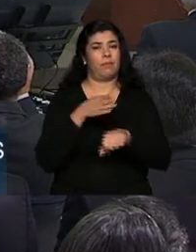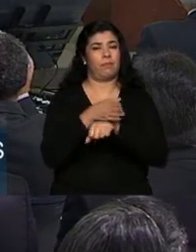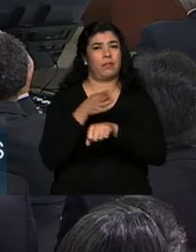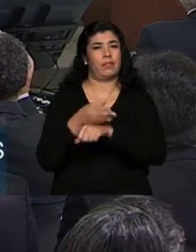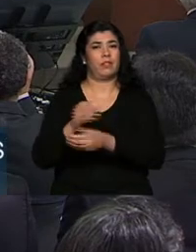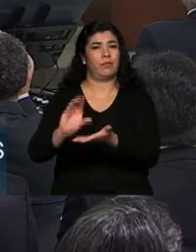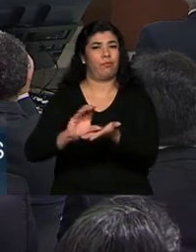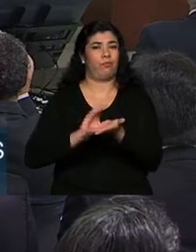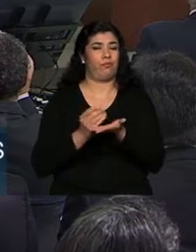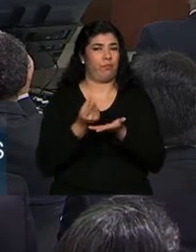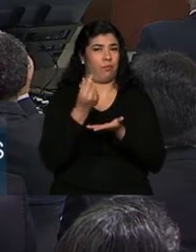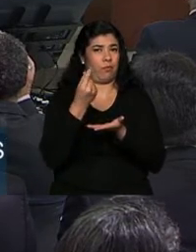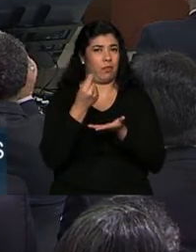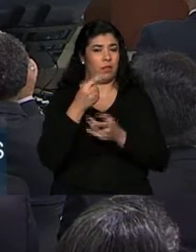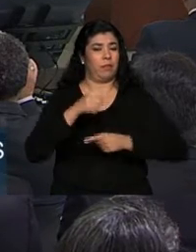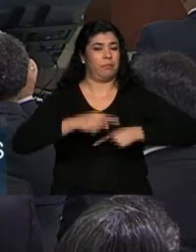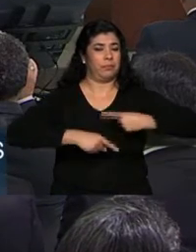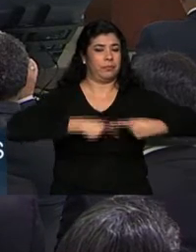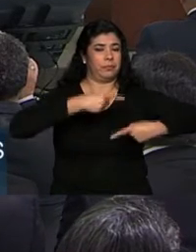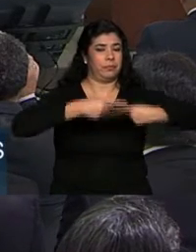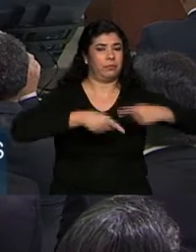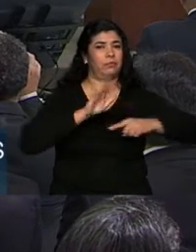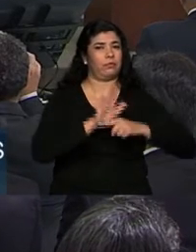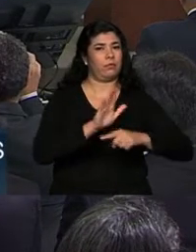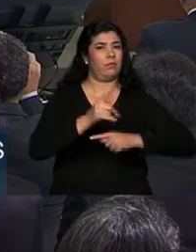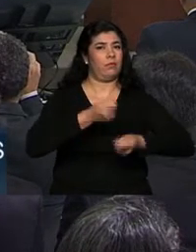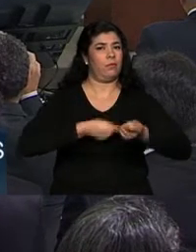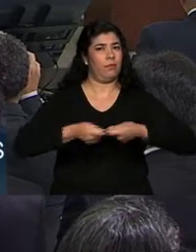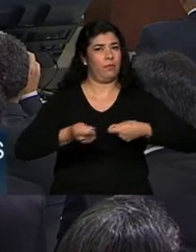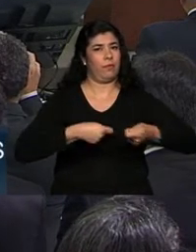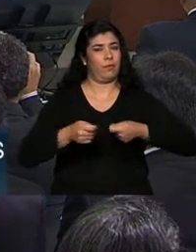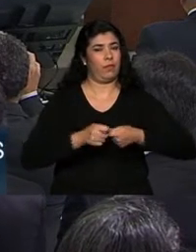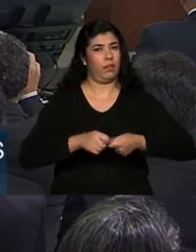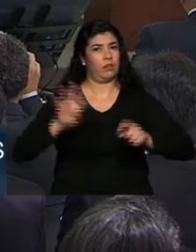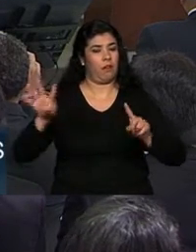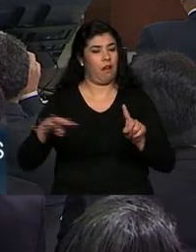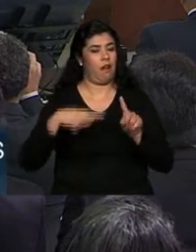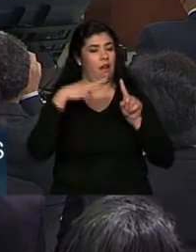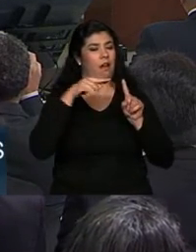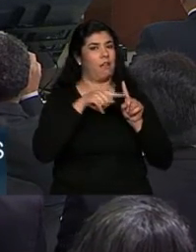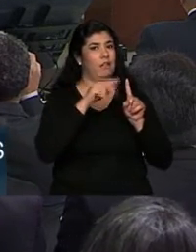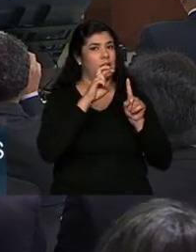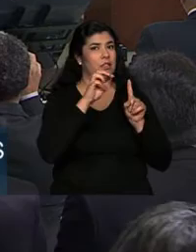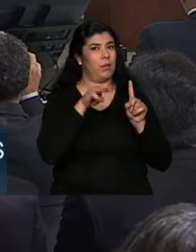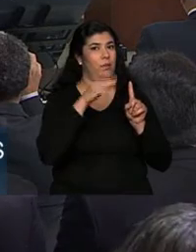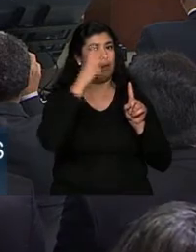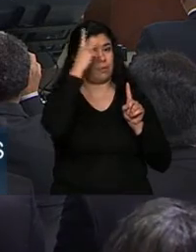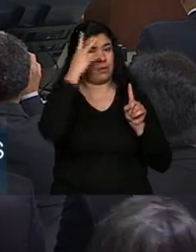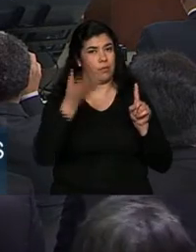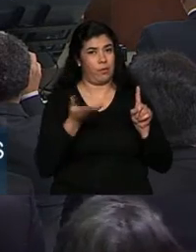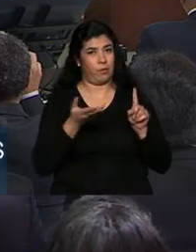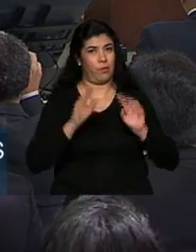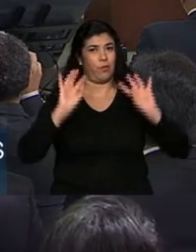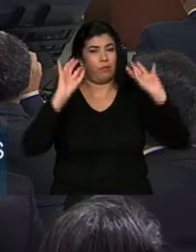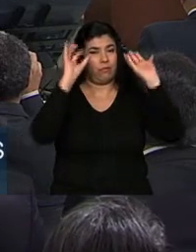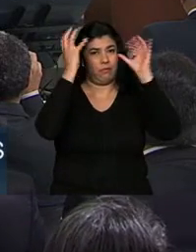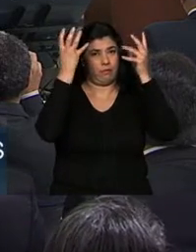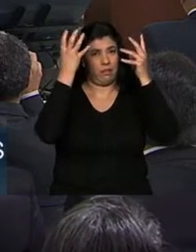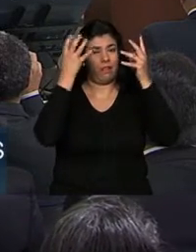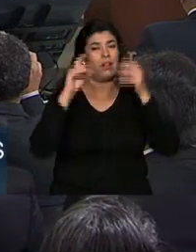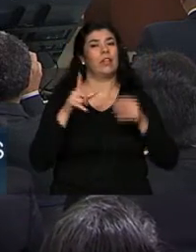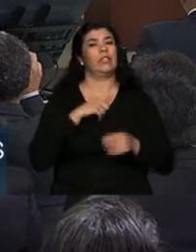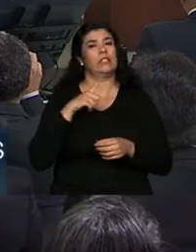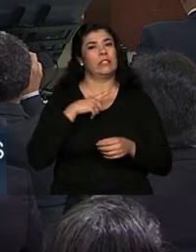virtuoso para a economia. E já atraiu 5 milhões de pessoas que estamos celebrando hoje aqui